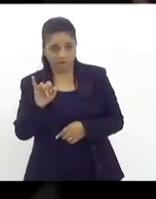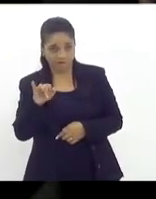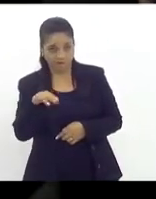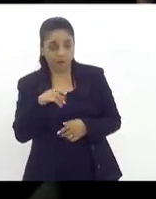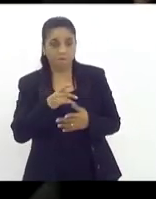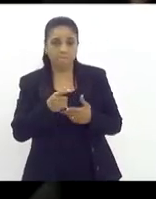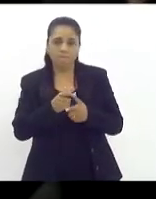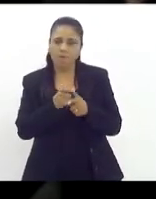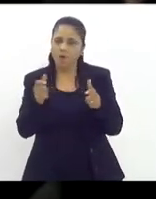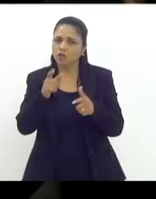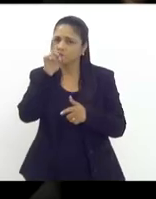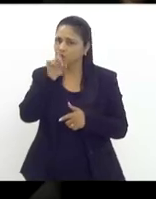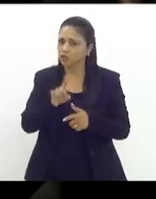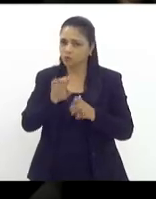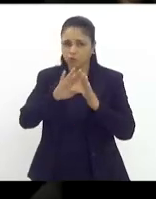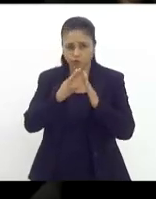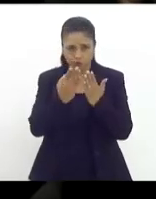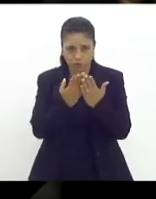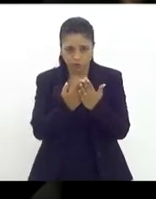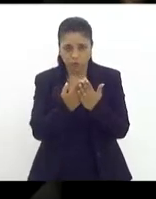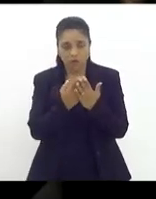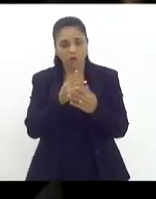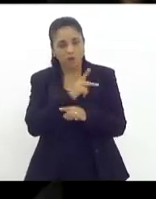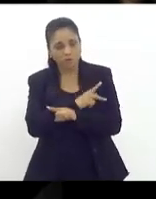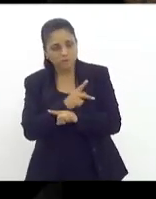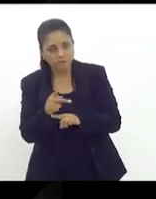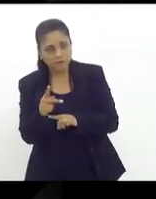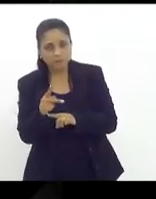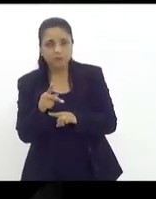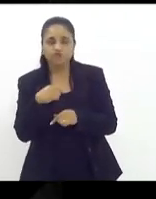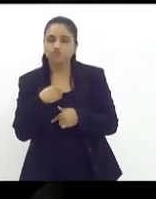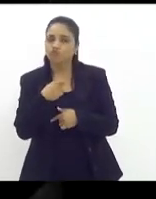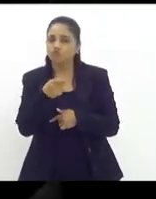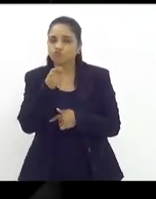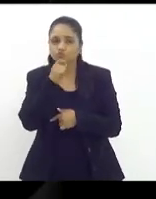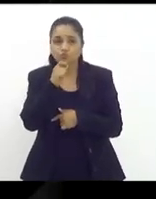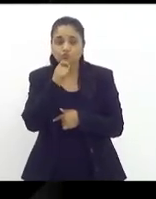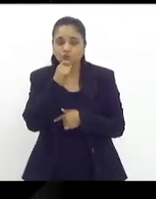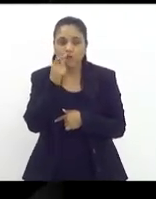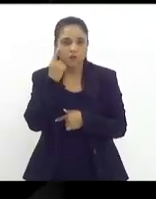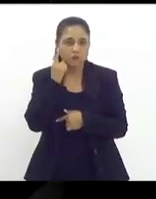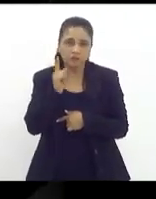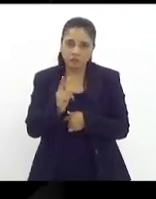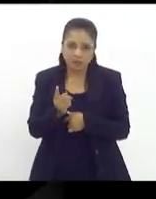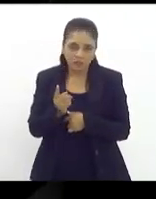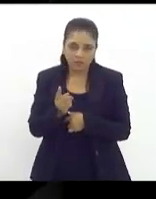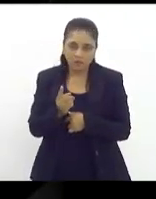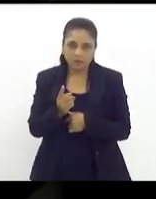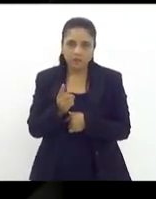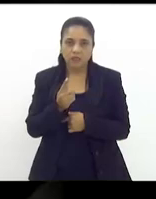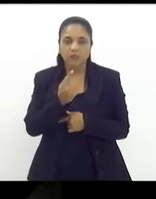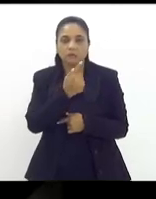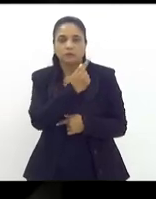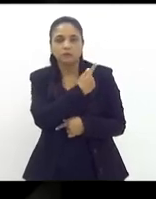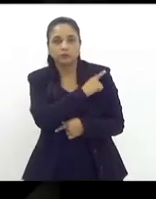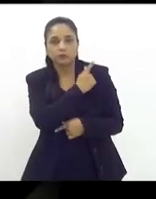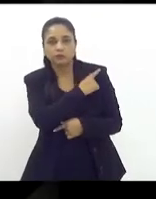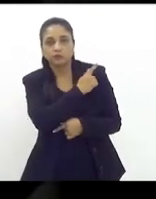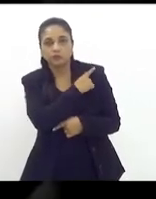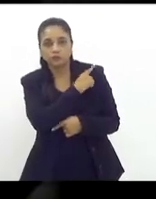diretores, pelo menos das escolas que nós visitamos, não tem sequer noção de que ele é um ordenador de